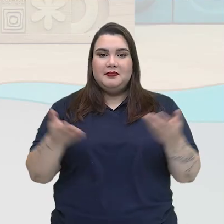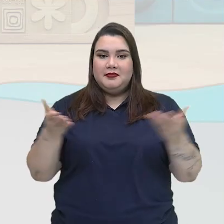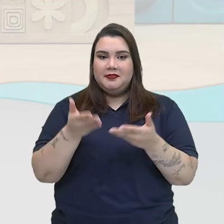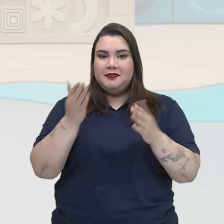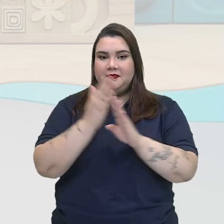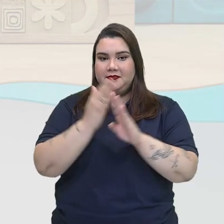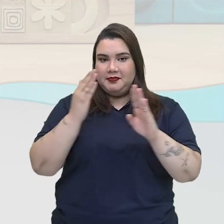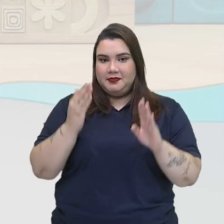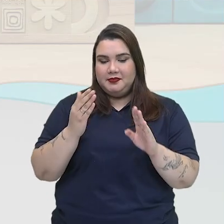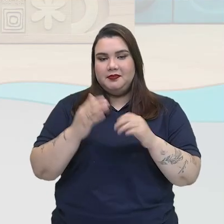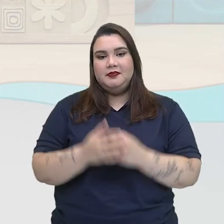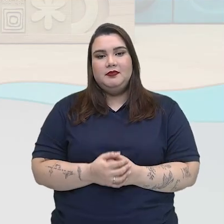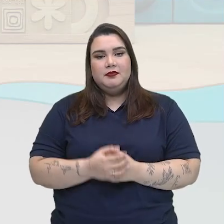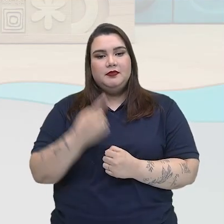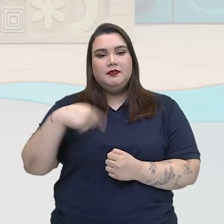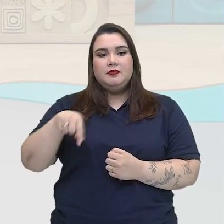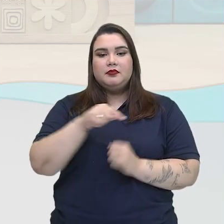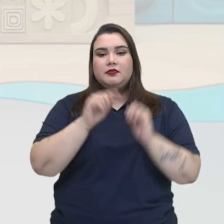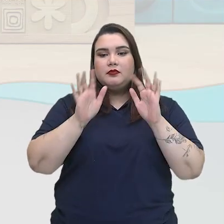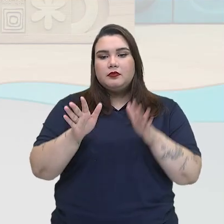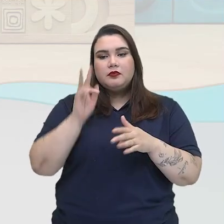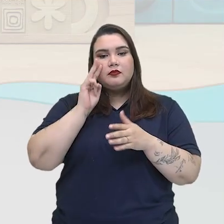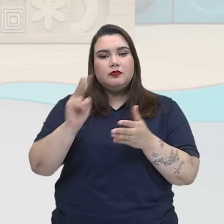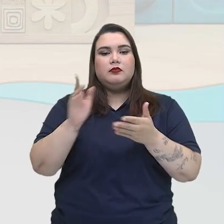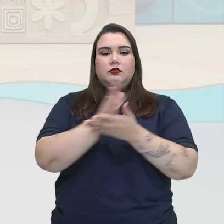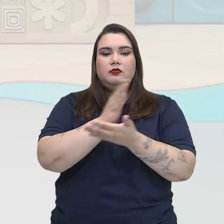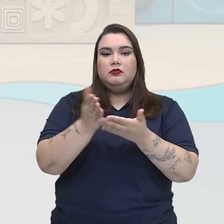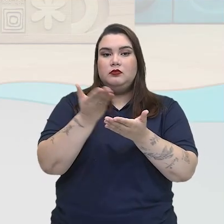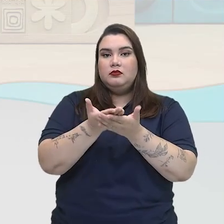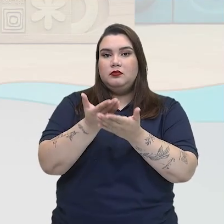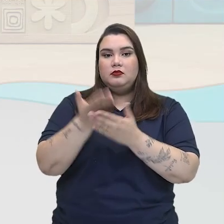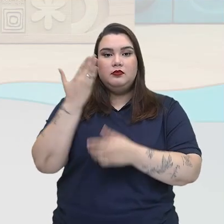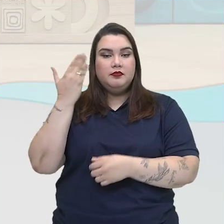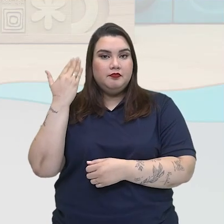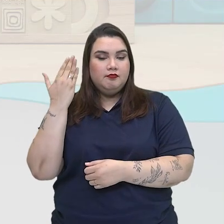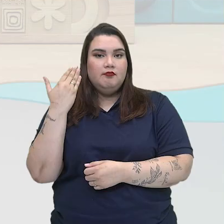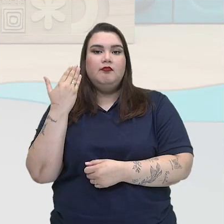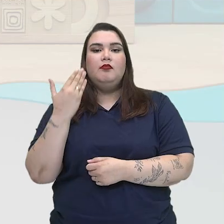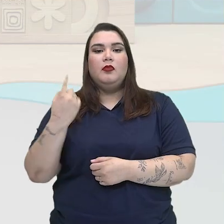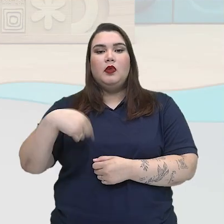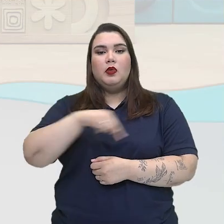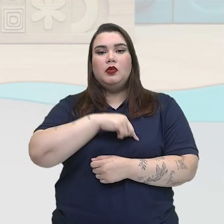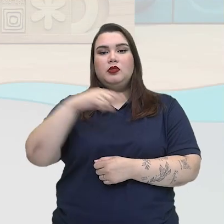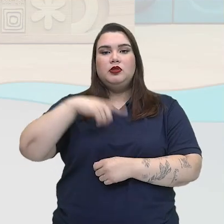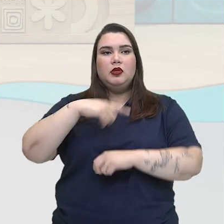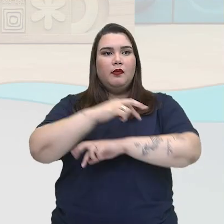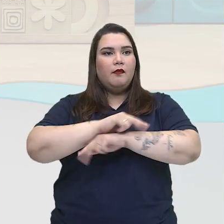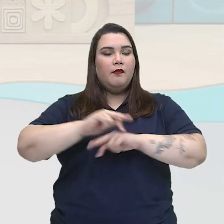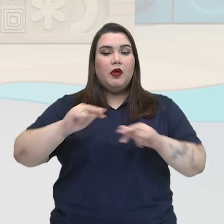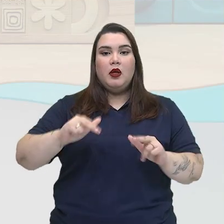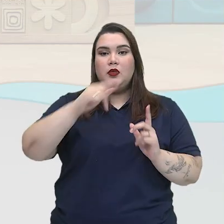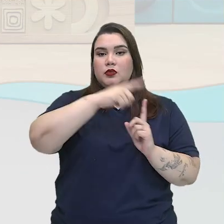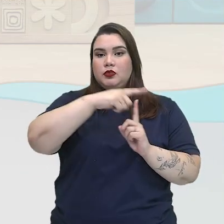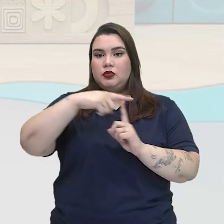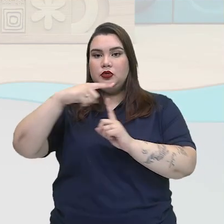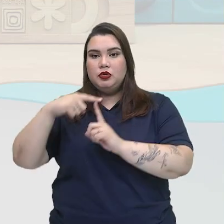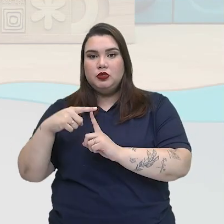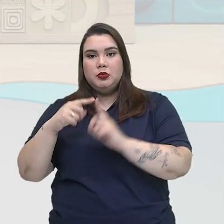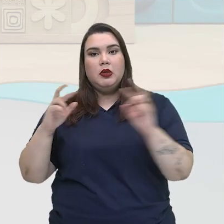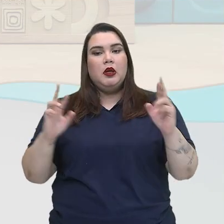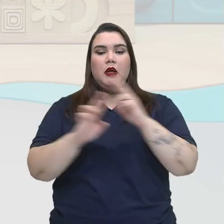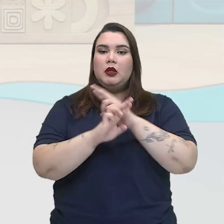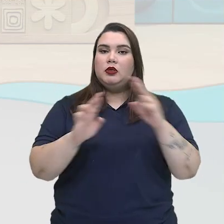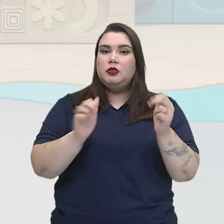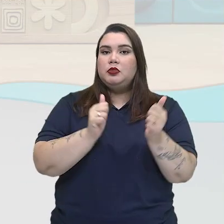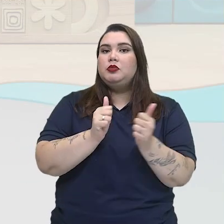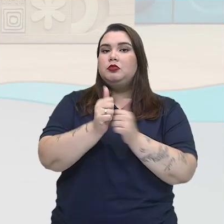já descobrir. Então, como vocês já viram em algumas aulas passadas, nós temos aí várias classificações relacionadas